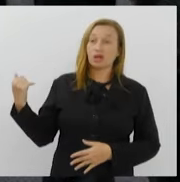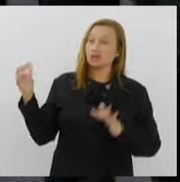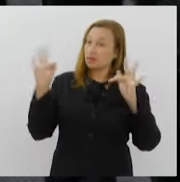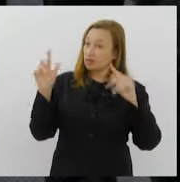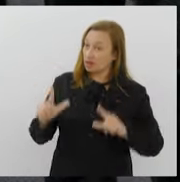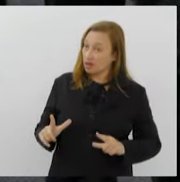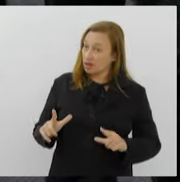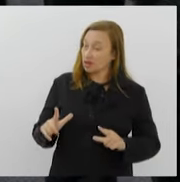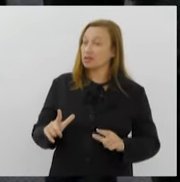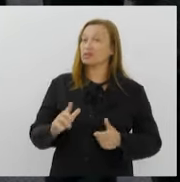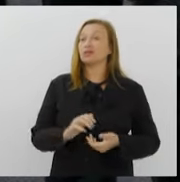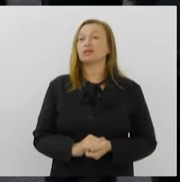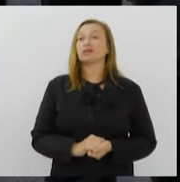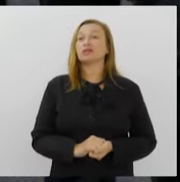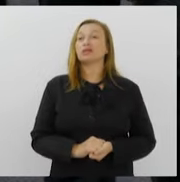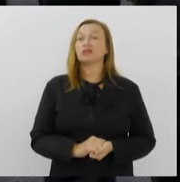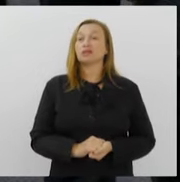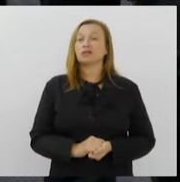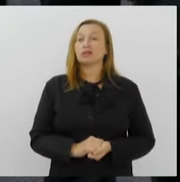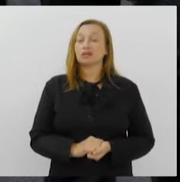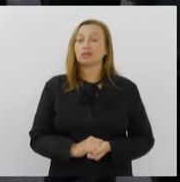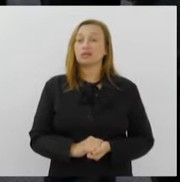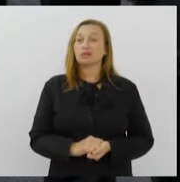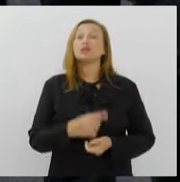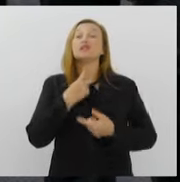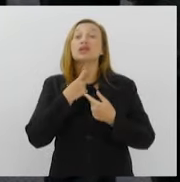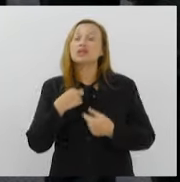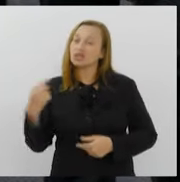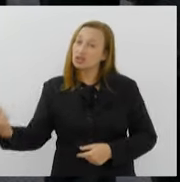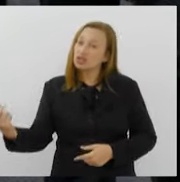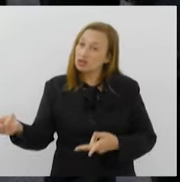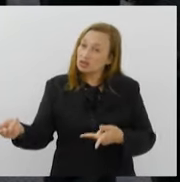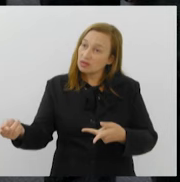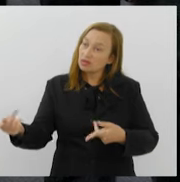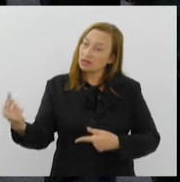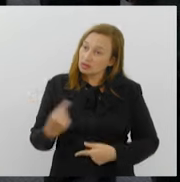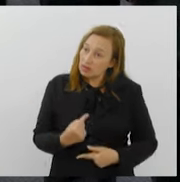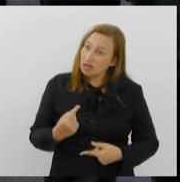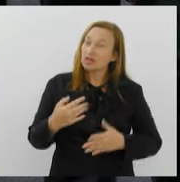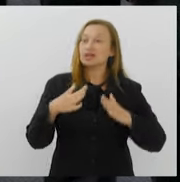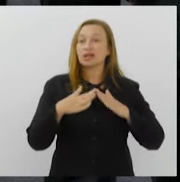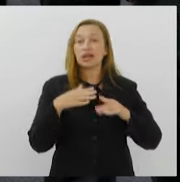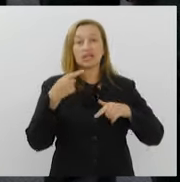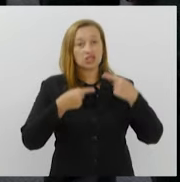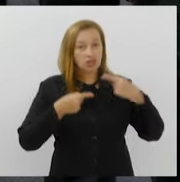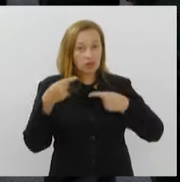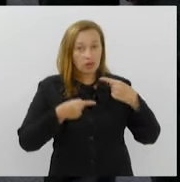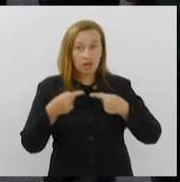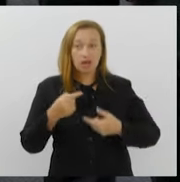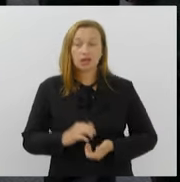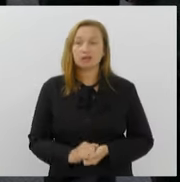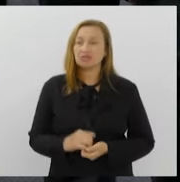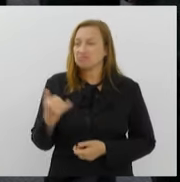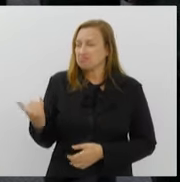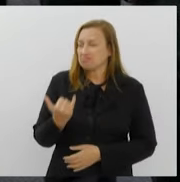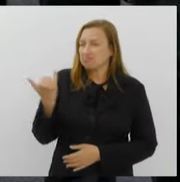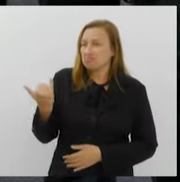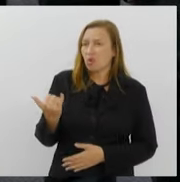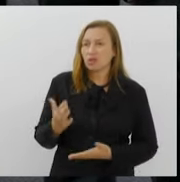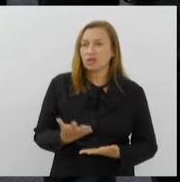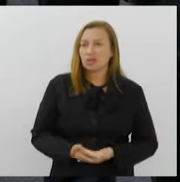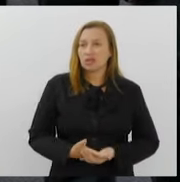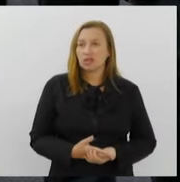com a bonomia, com a boa vontade de vir a essa casa dialogar. E aí pouco importa a forma, se